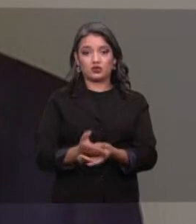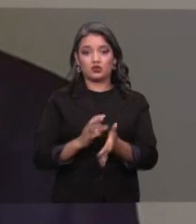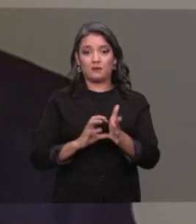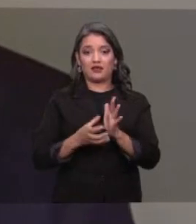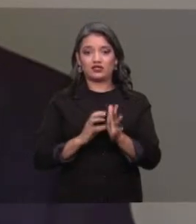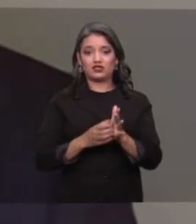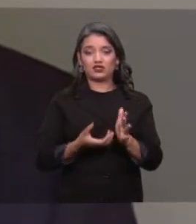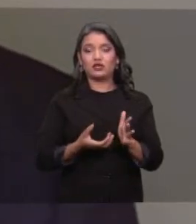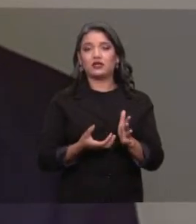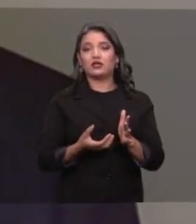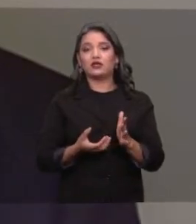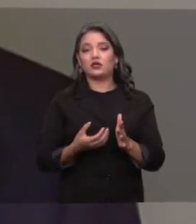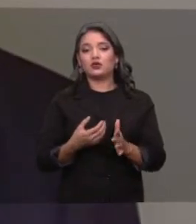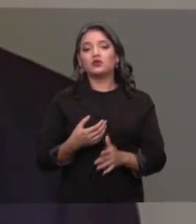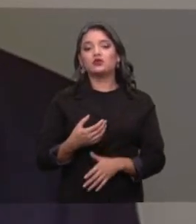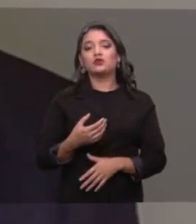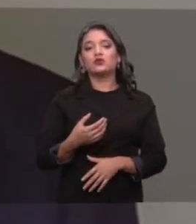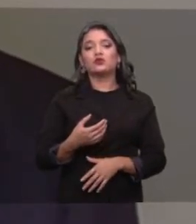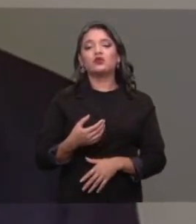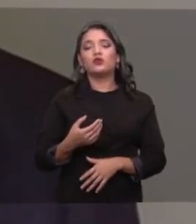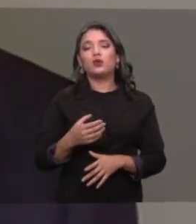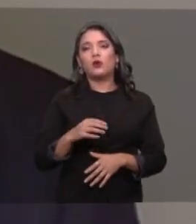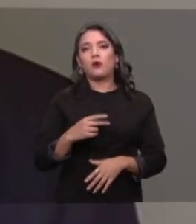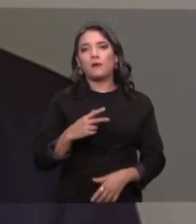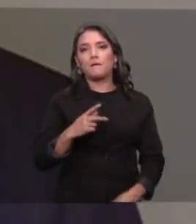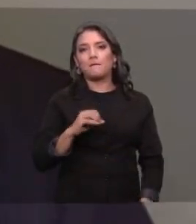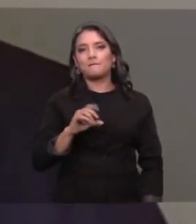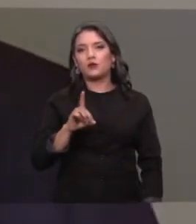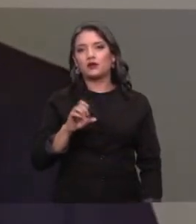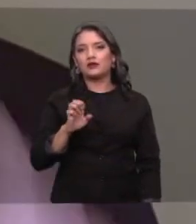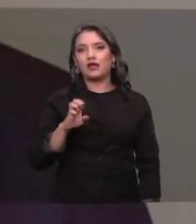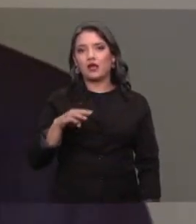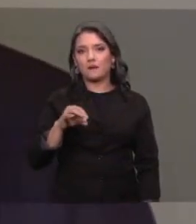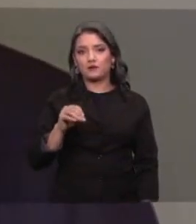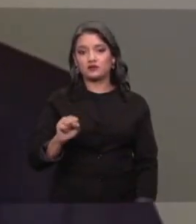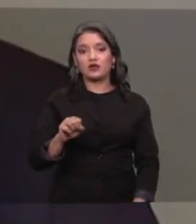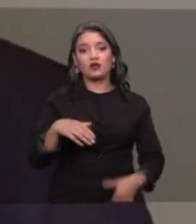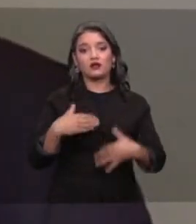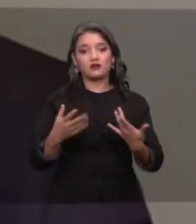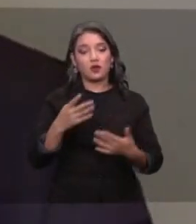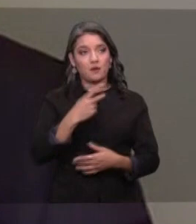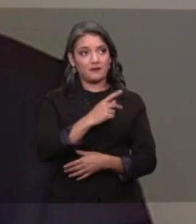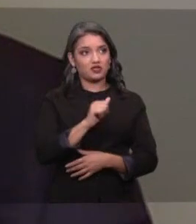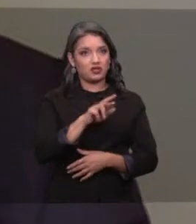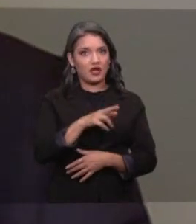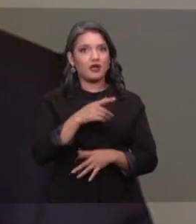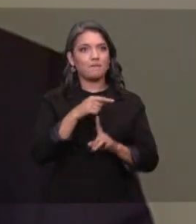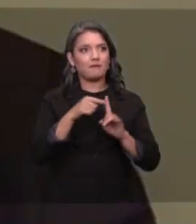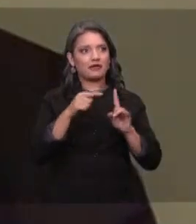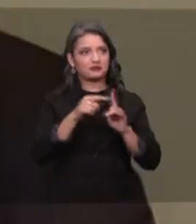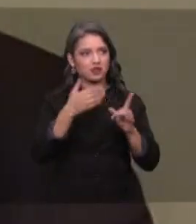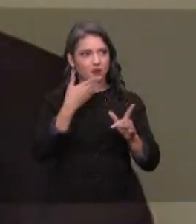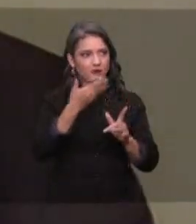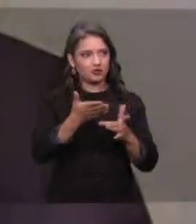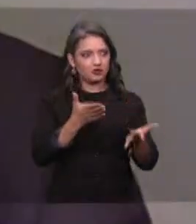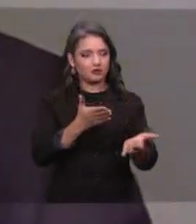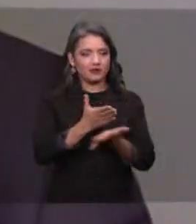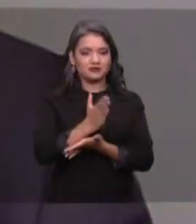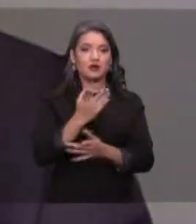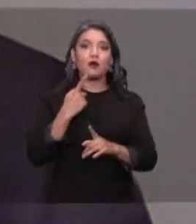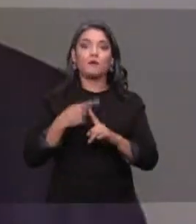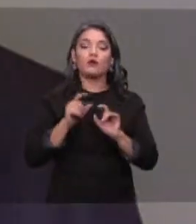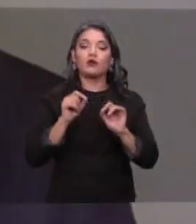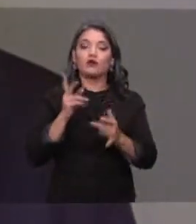por exemplo, o parecer da Procuradoria-Geral da República é pela parcial procedência dos pedidos, justamente